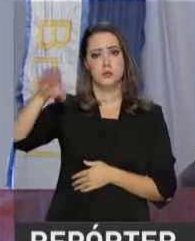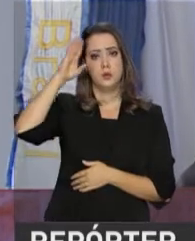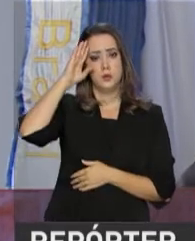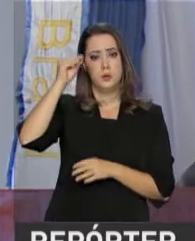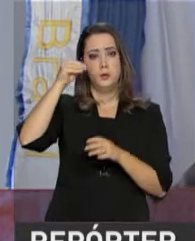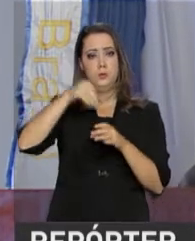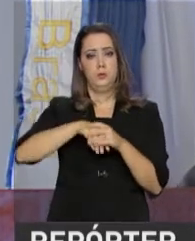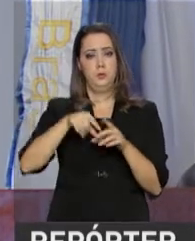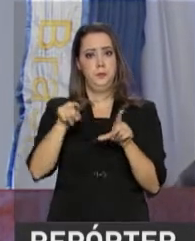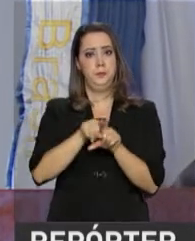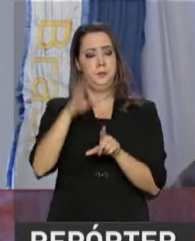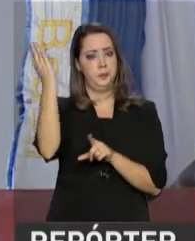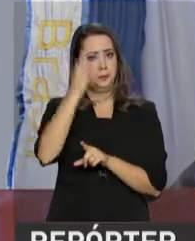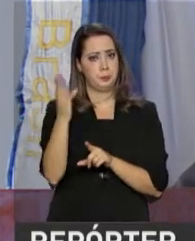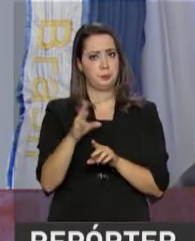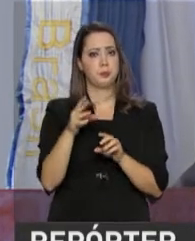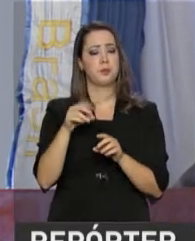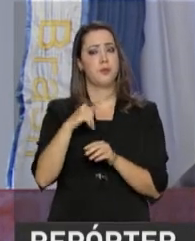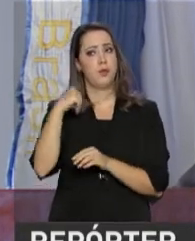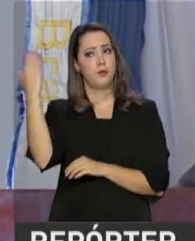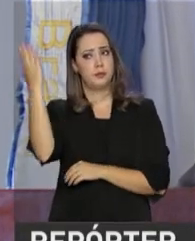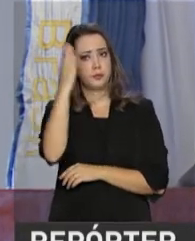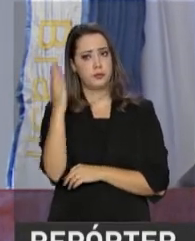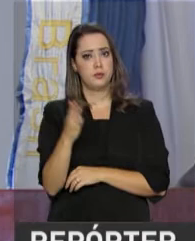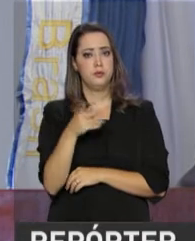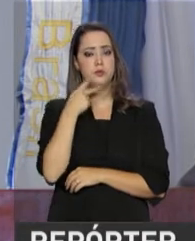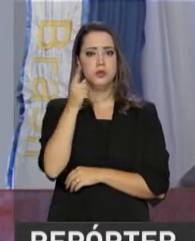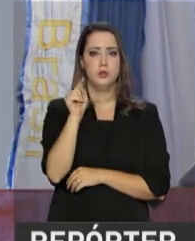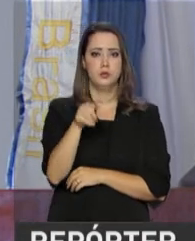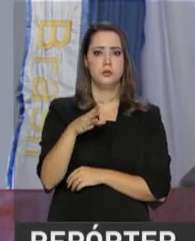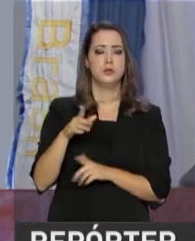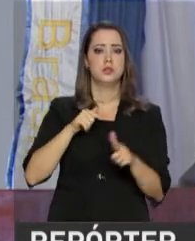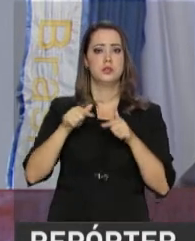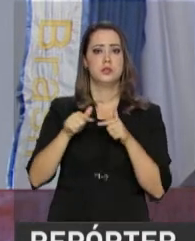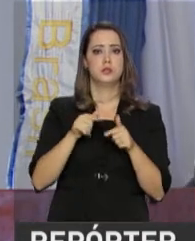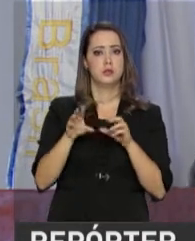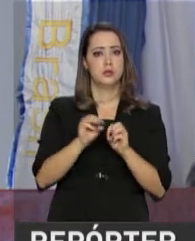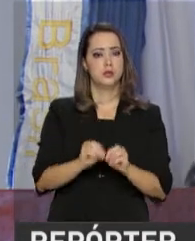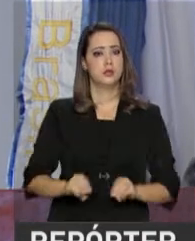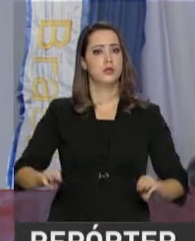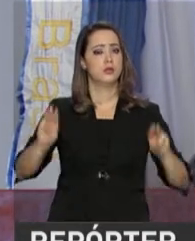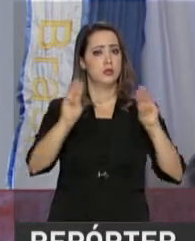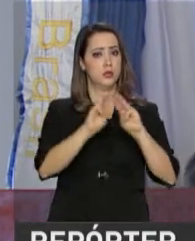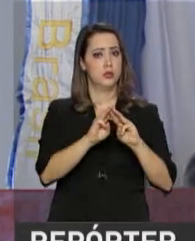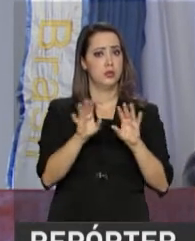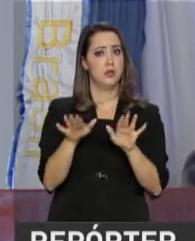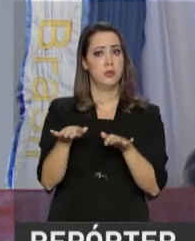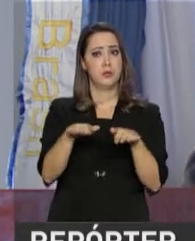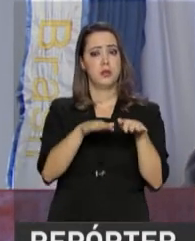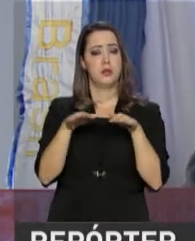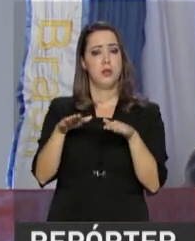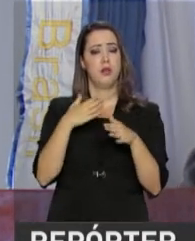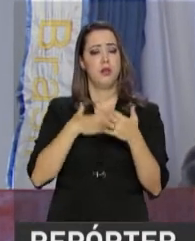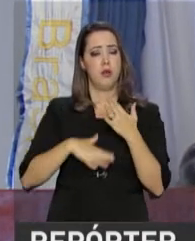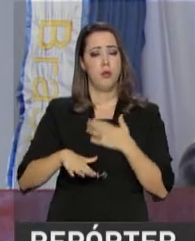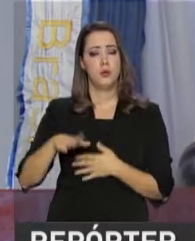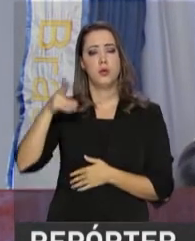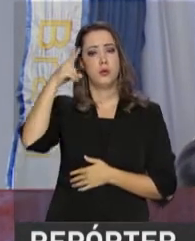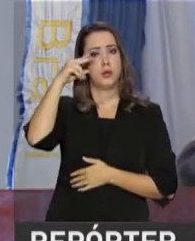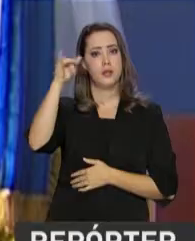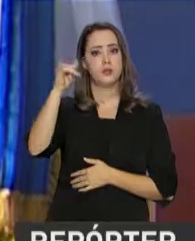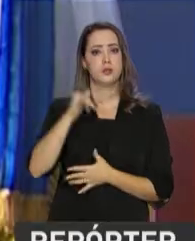brasil e lembrou do desempenho das forças armadas com a missão das nações unidas para estabilização do haiti a